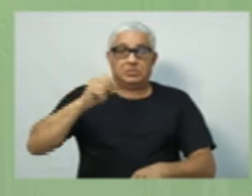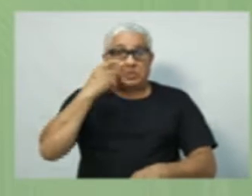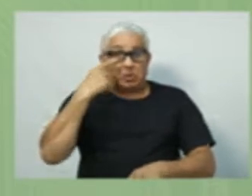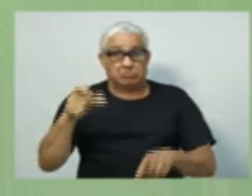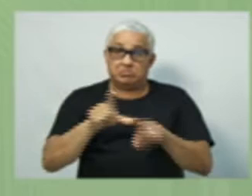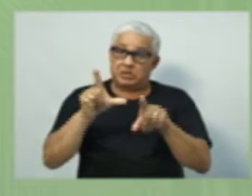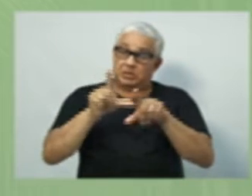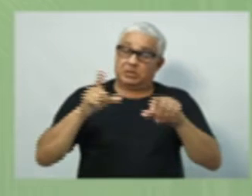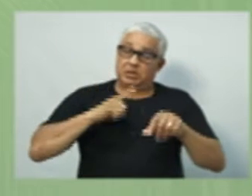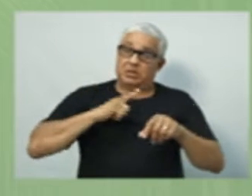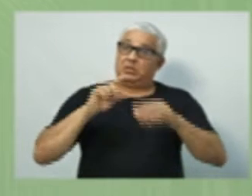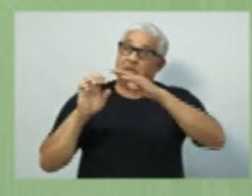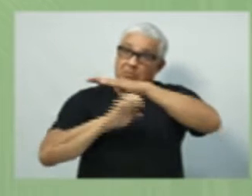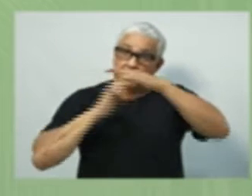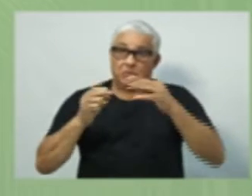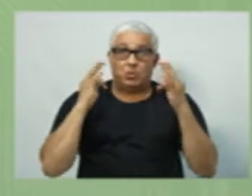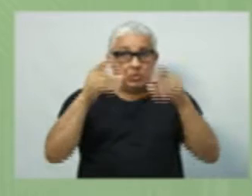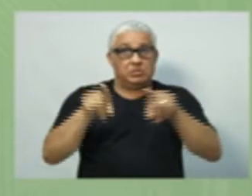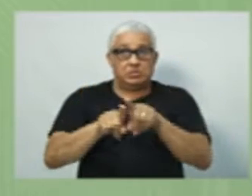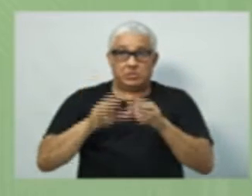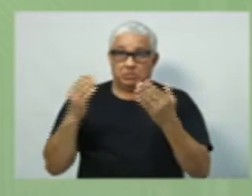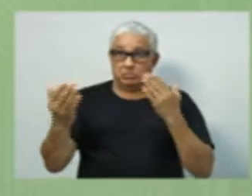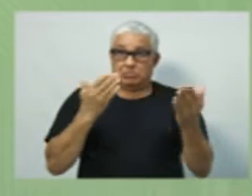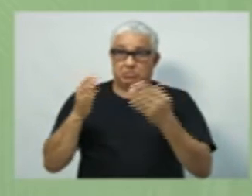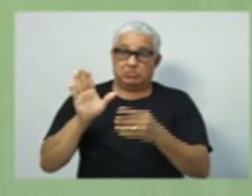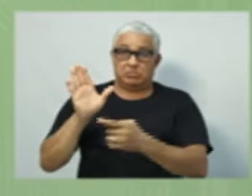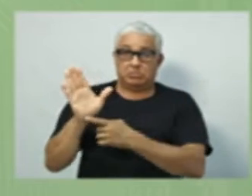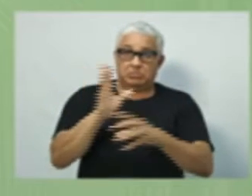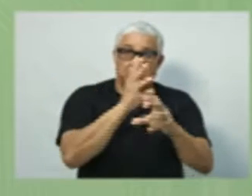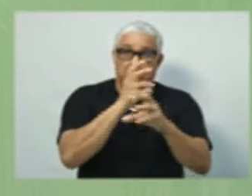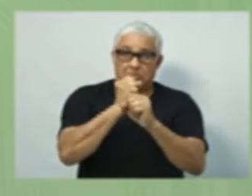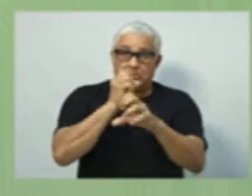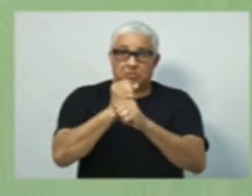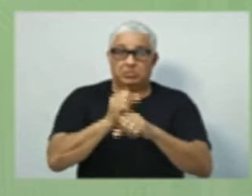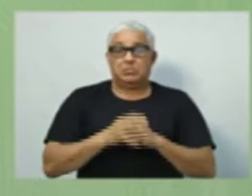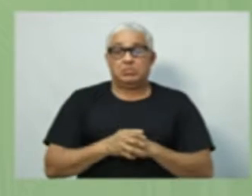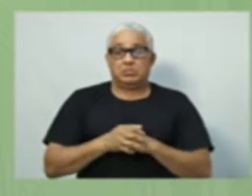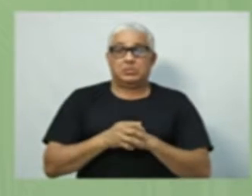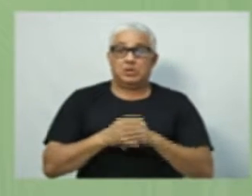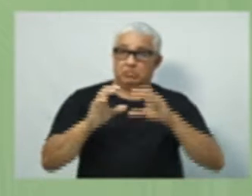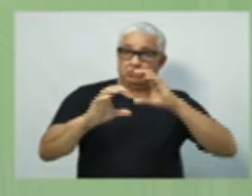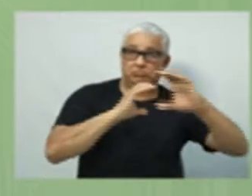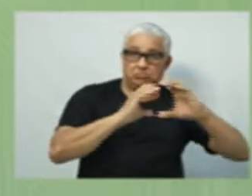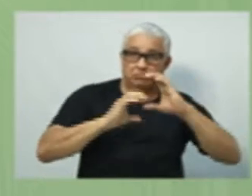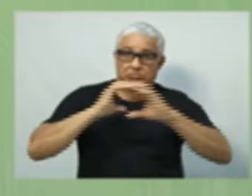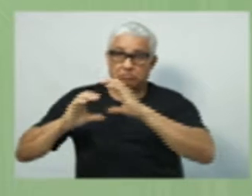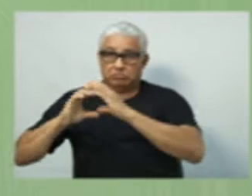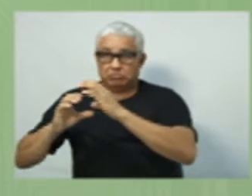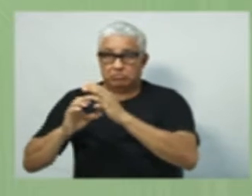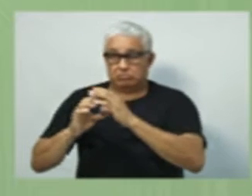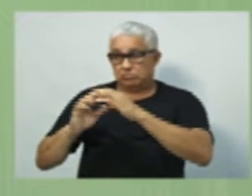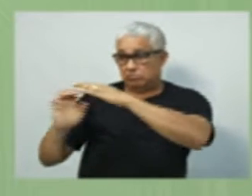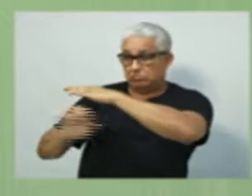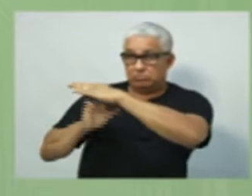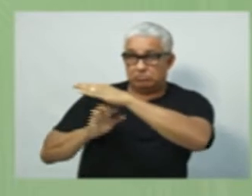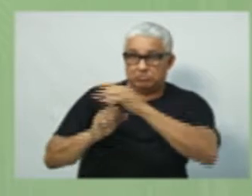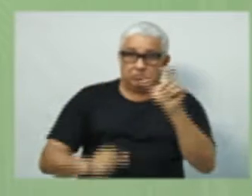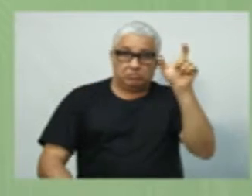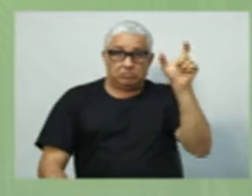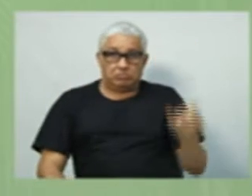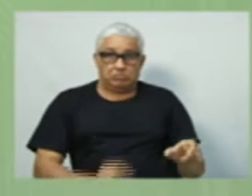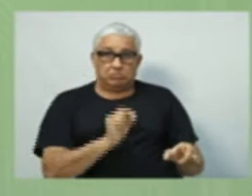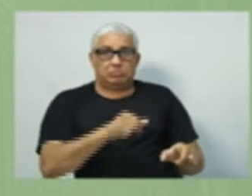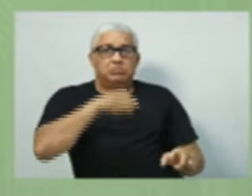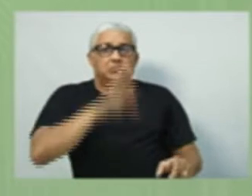empresa que todos né então se as demonstrações contábeis é um feito de comunicação entre empresa e quem entre